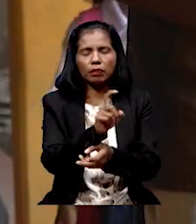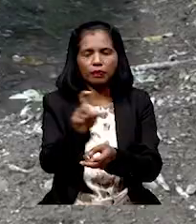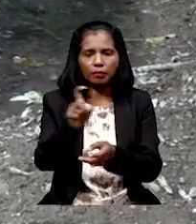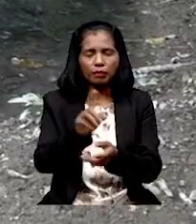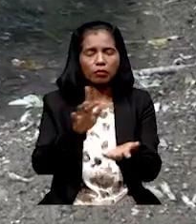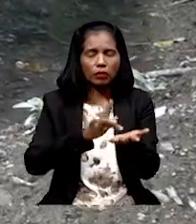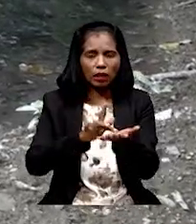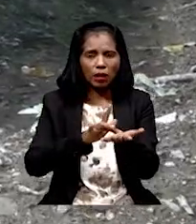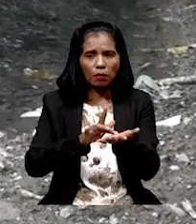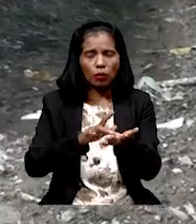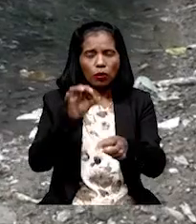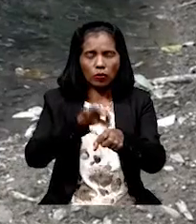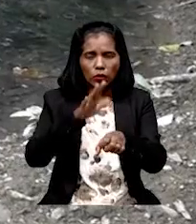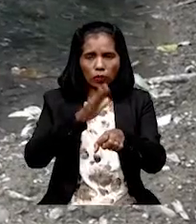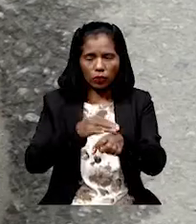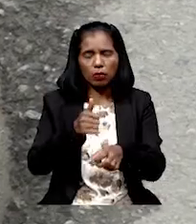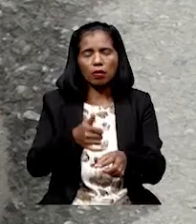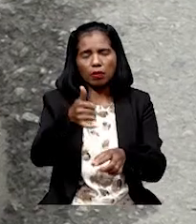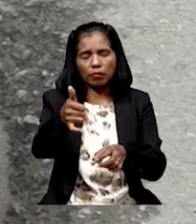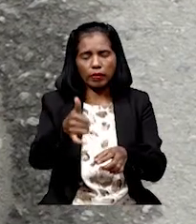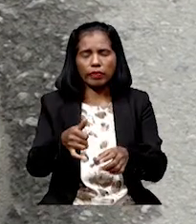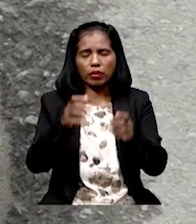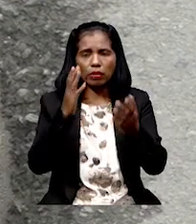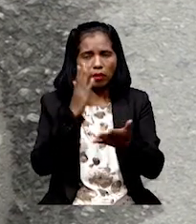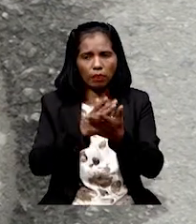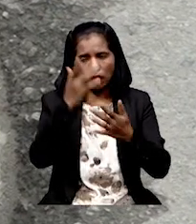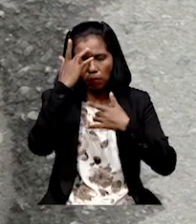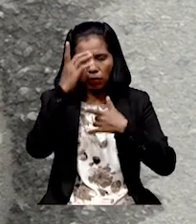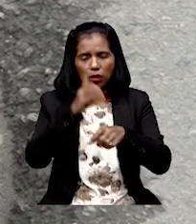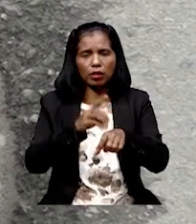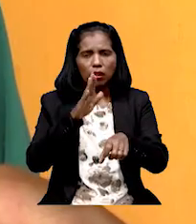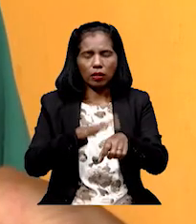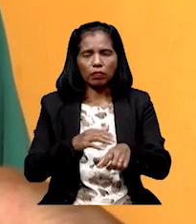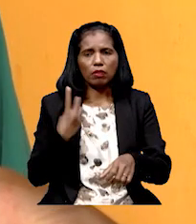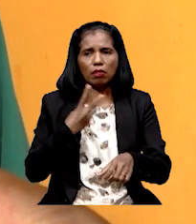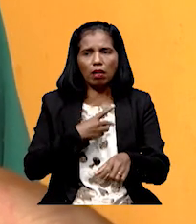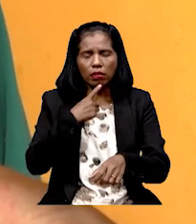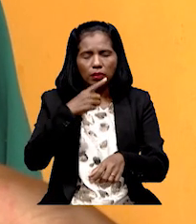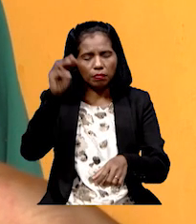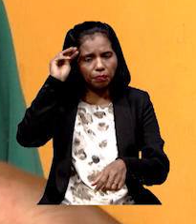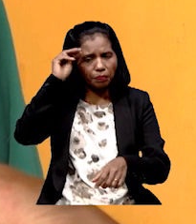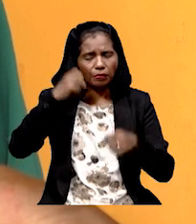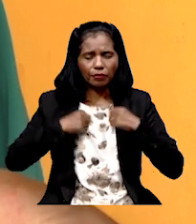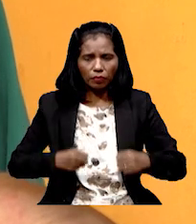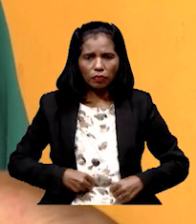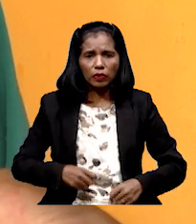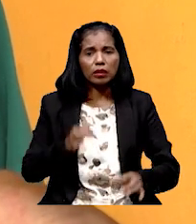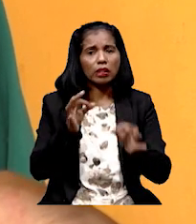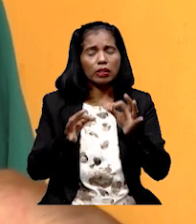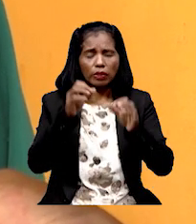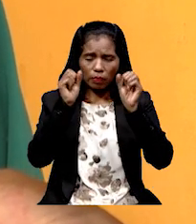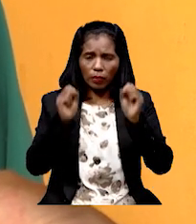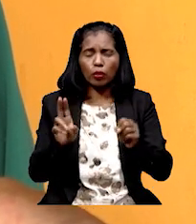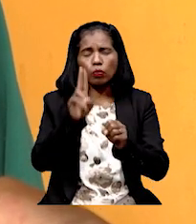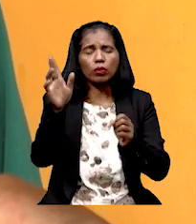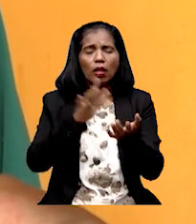nian tamasai bairu ho di prevene moras dengue. Ami os recomenda ba Ministério Saudi sebele karik usai moru